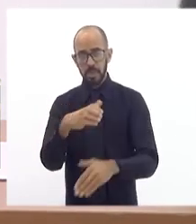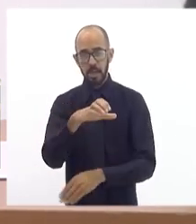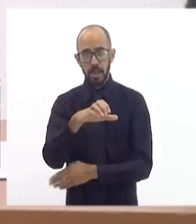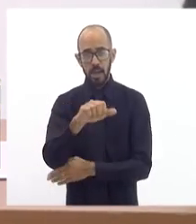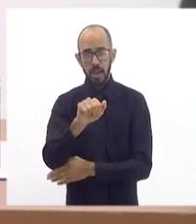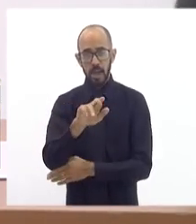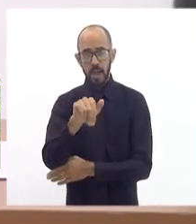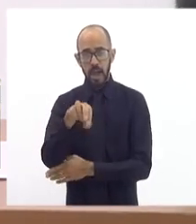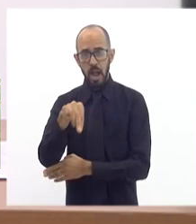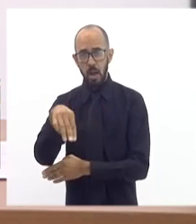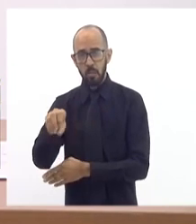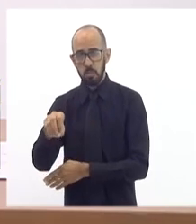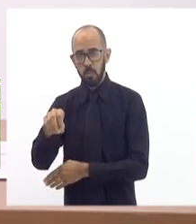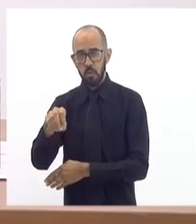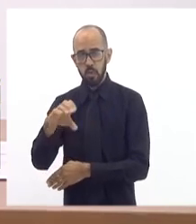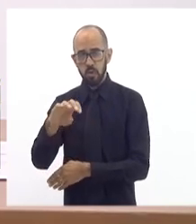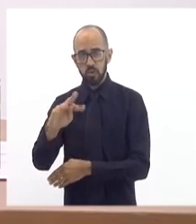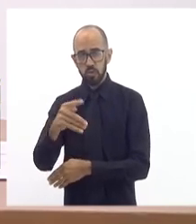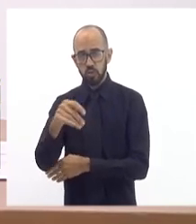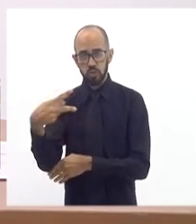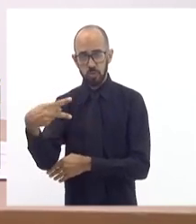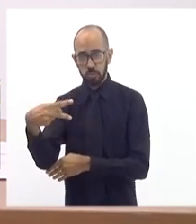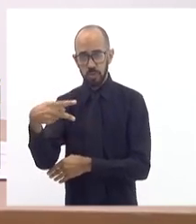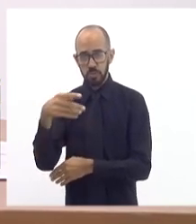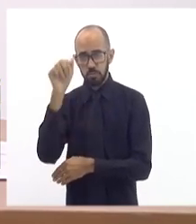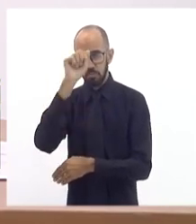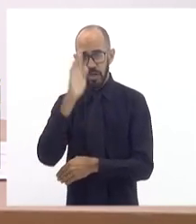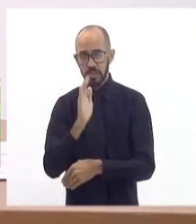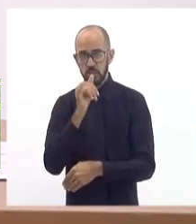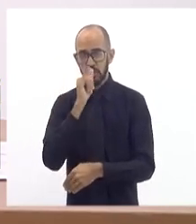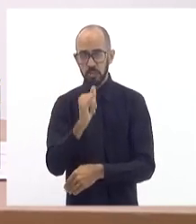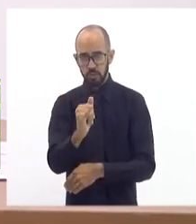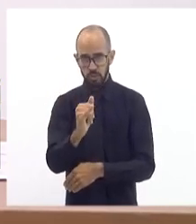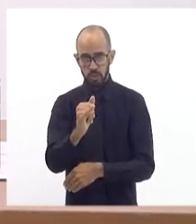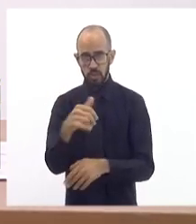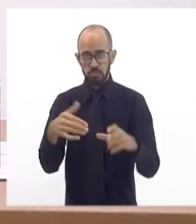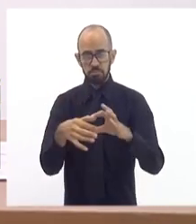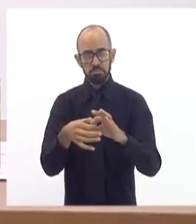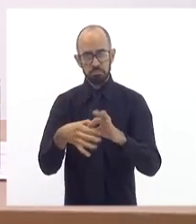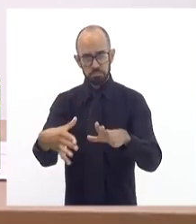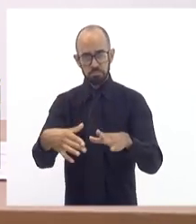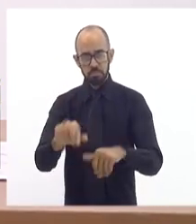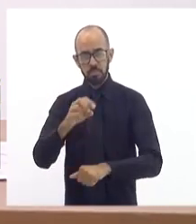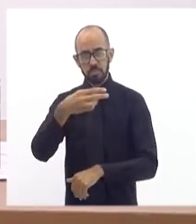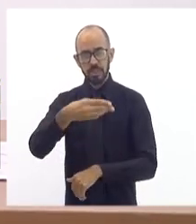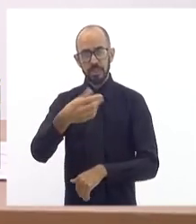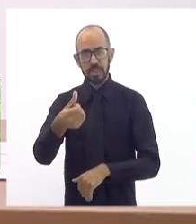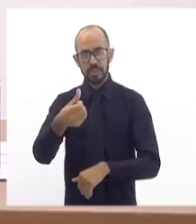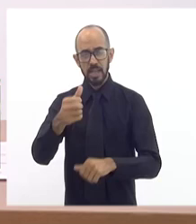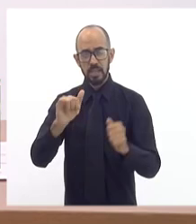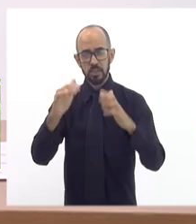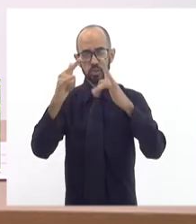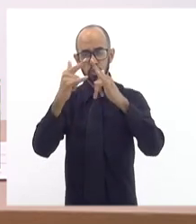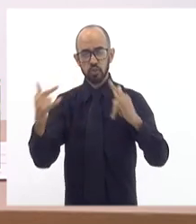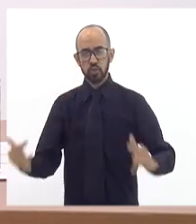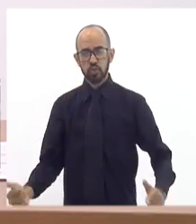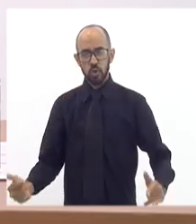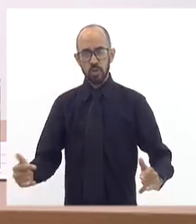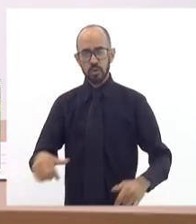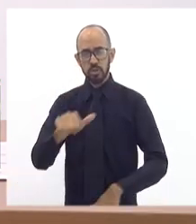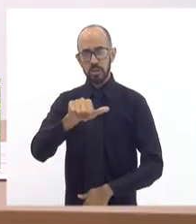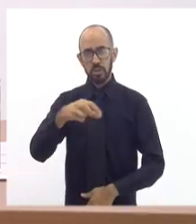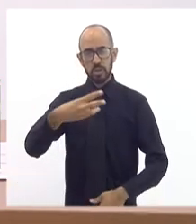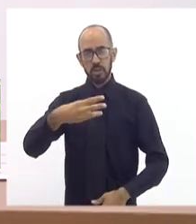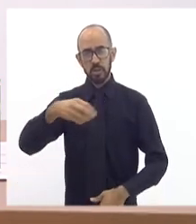Brasil energia a licença autoriza instalação de 36 Torres de linhas de transmissão de energia de 138